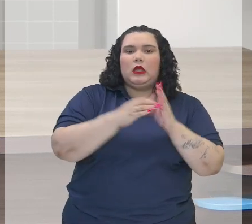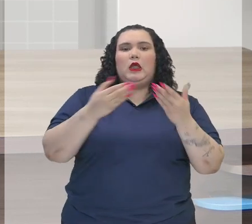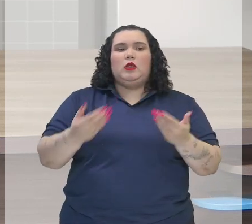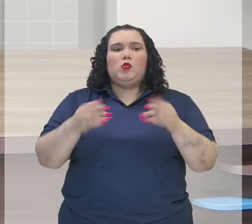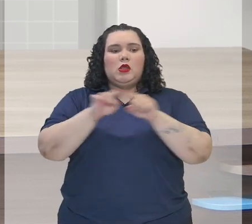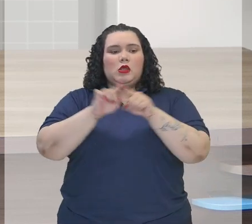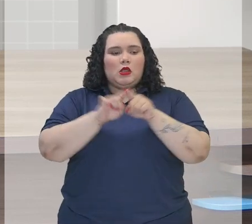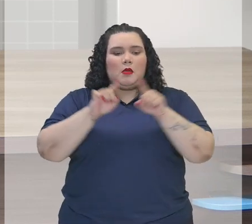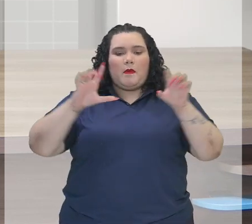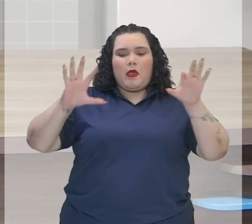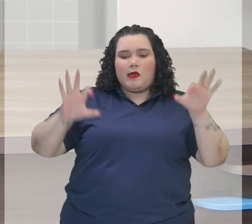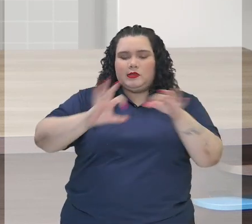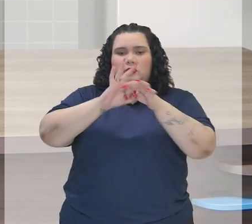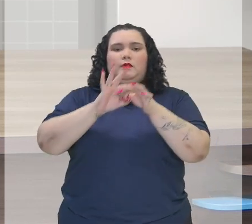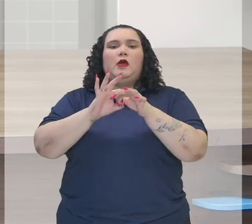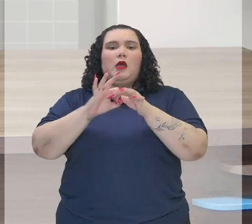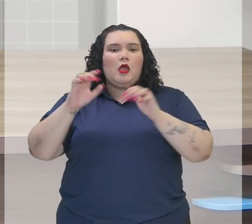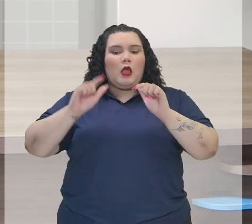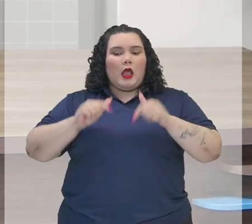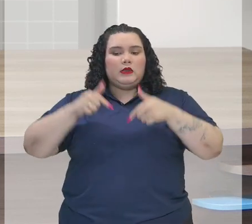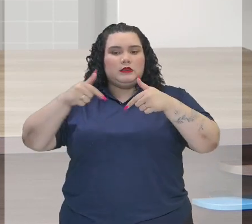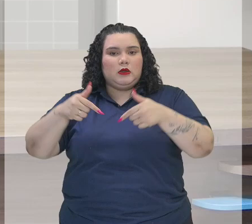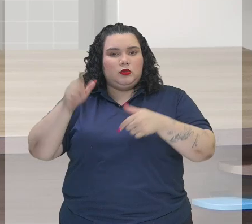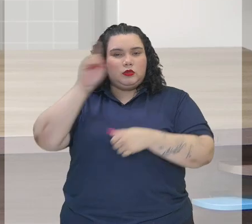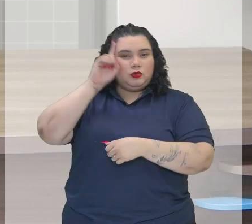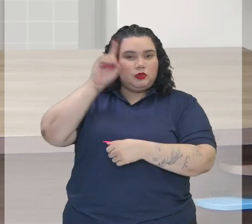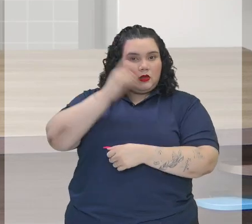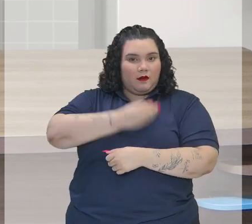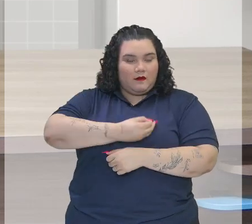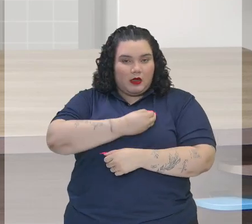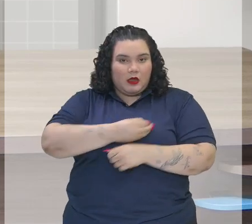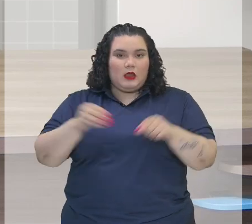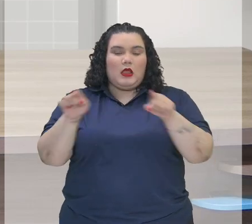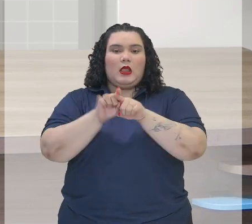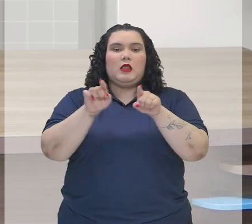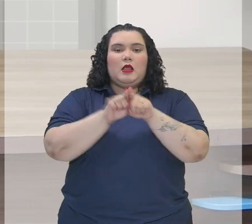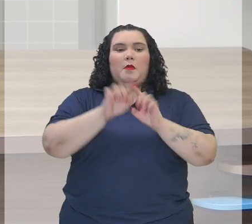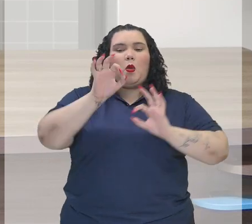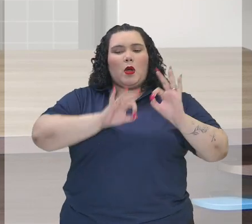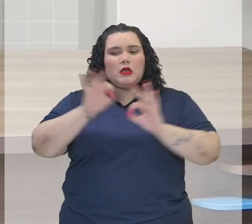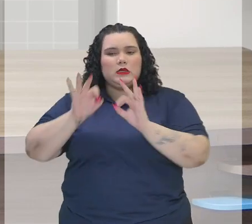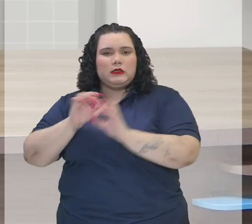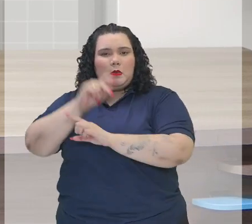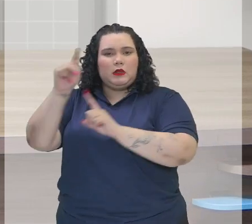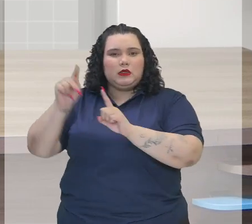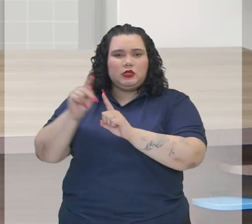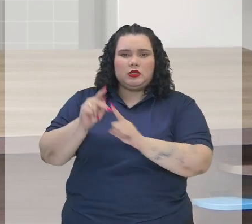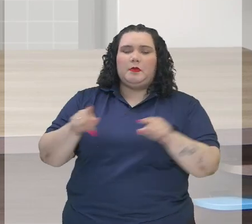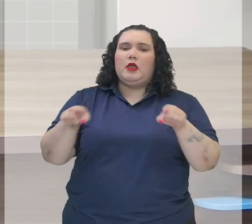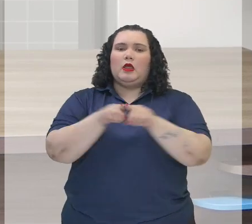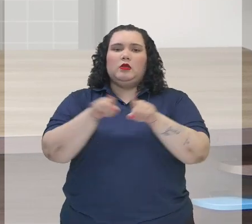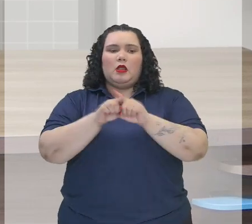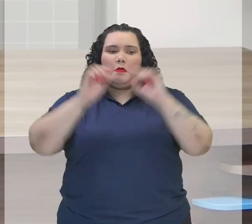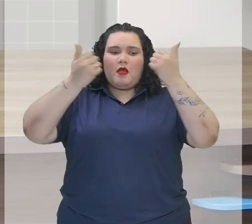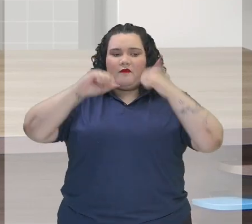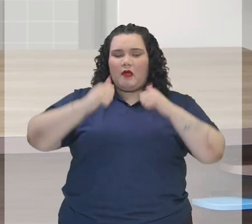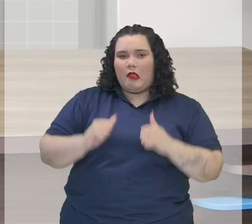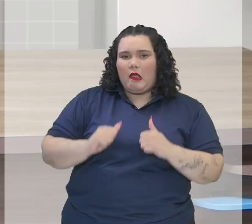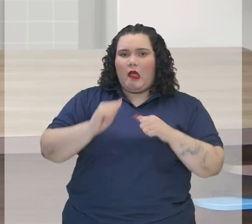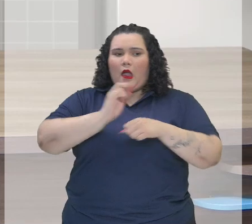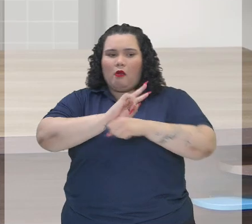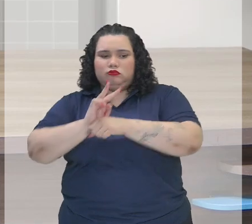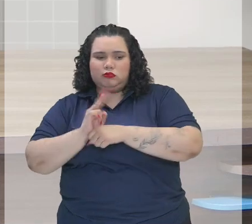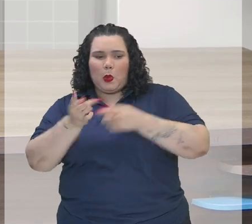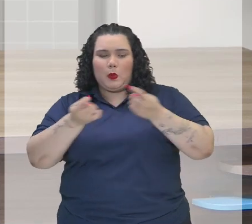o planejar, o monitorar e o avaliar pode facilitar a aprendizagem dos nossos estudantes, eles podem se tornar cada vez